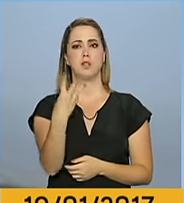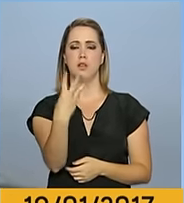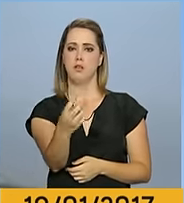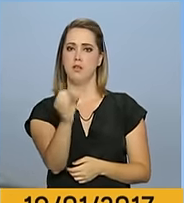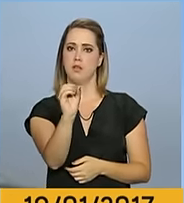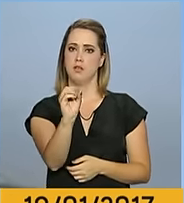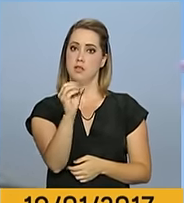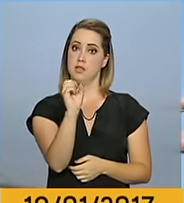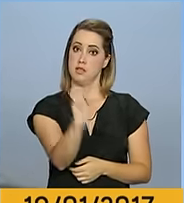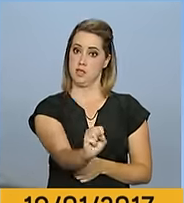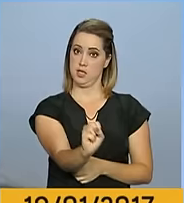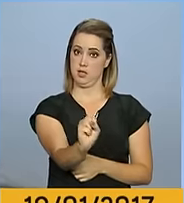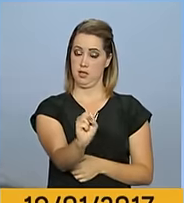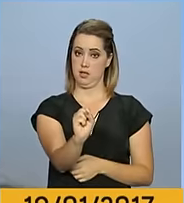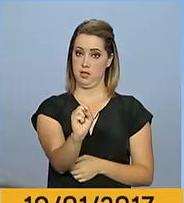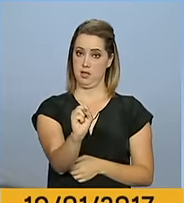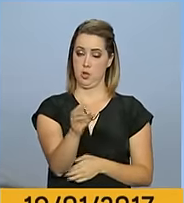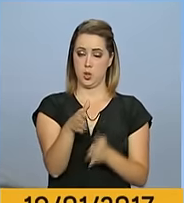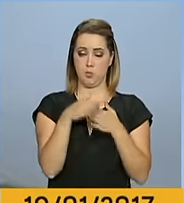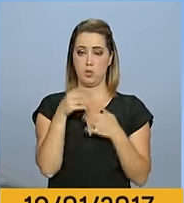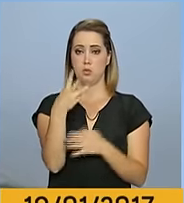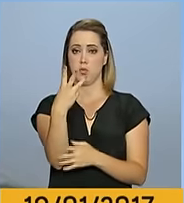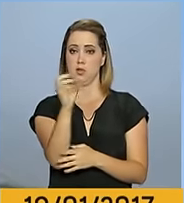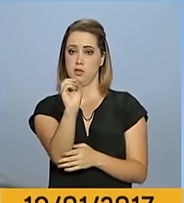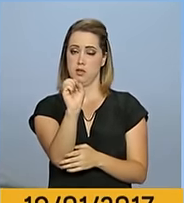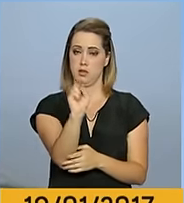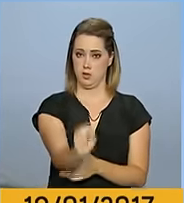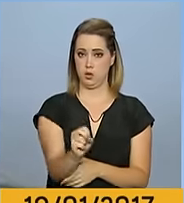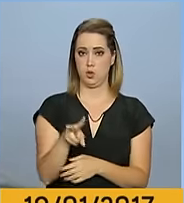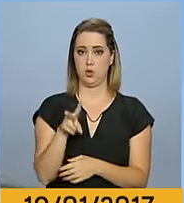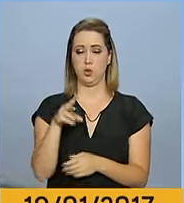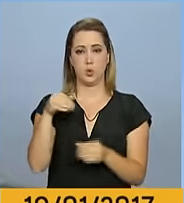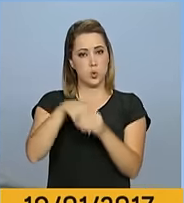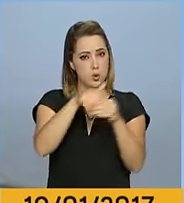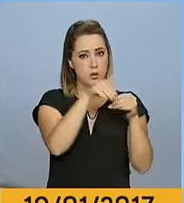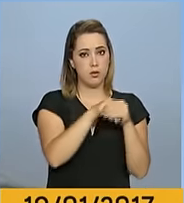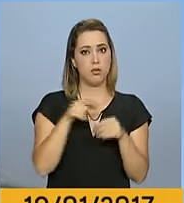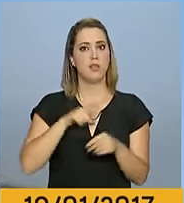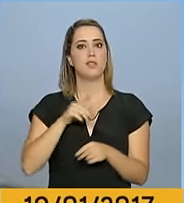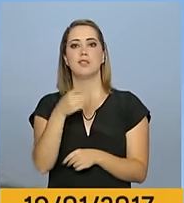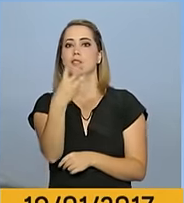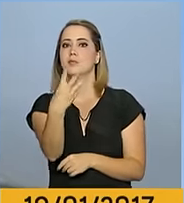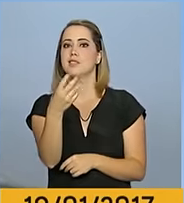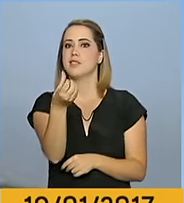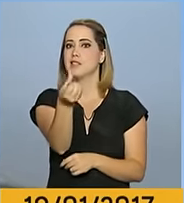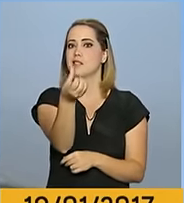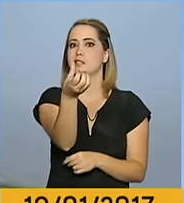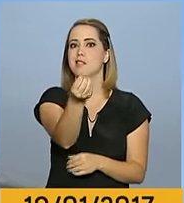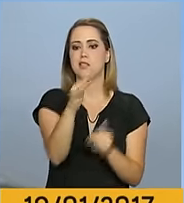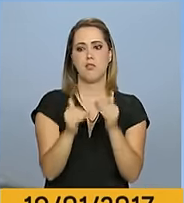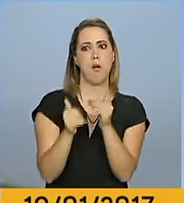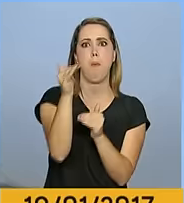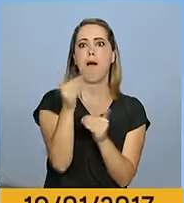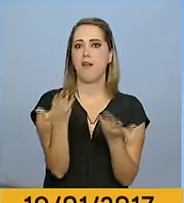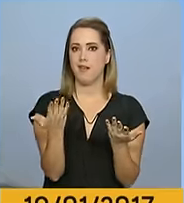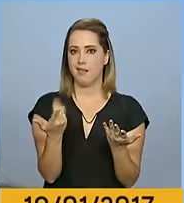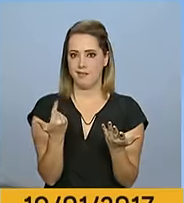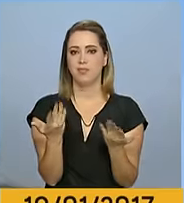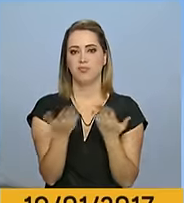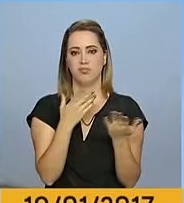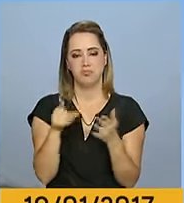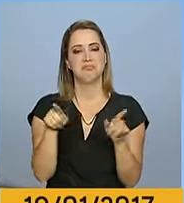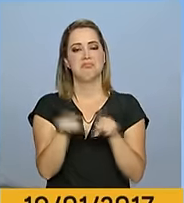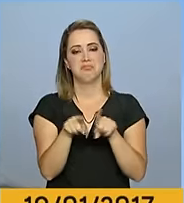308 votos, tivemos 366, de igual maneira no Senado Federal, com uma votação muito significativa,